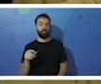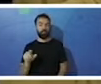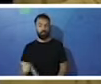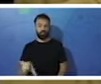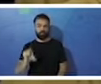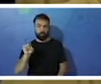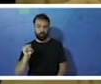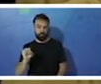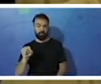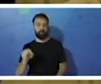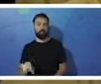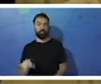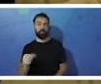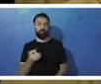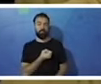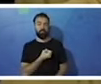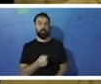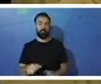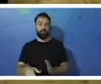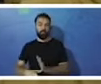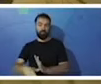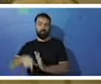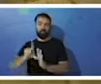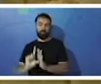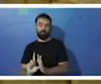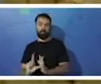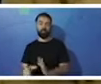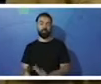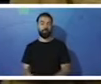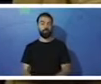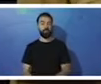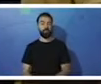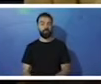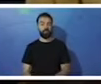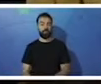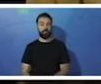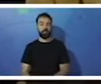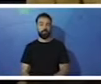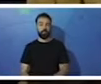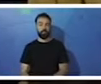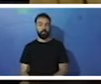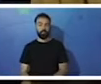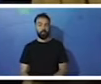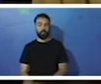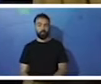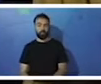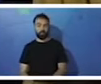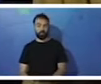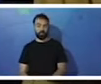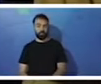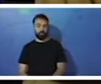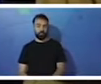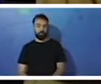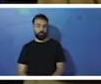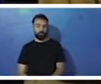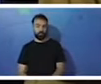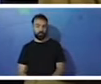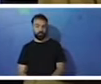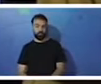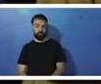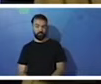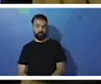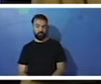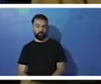pelo valor anterior, ok? Então, olha lá a estimativa, né, que